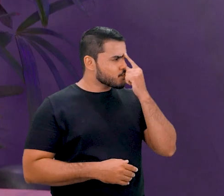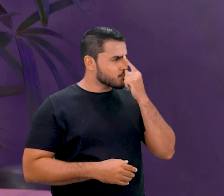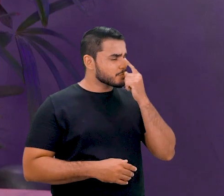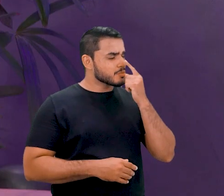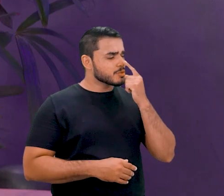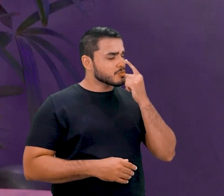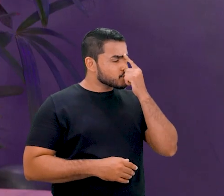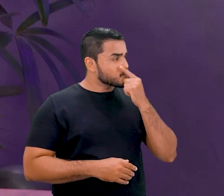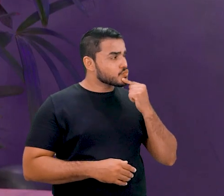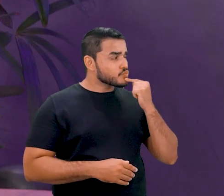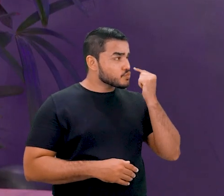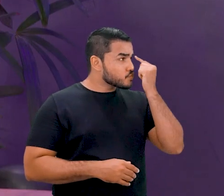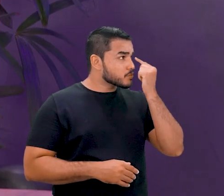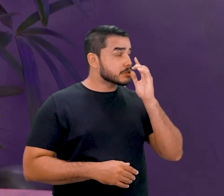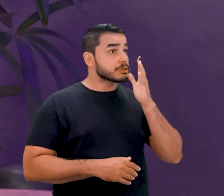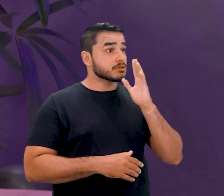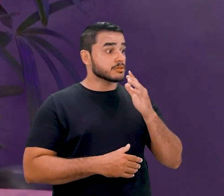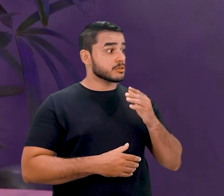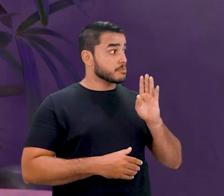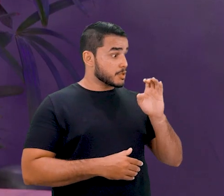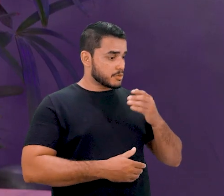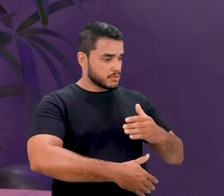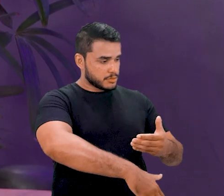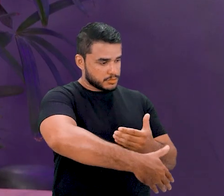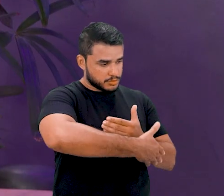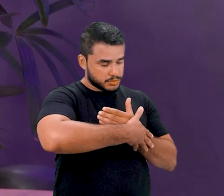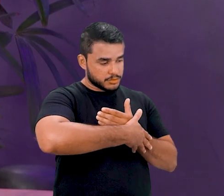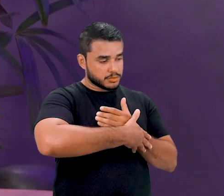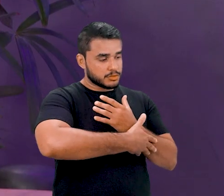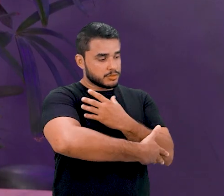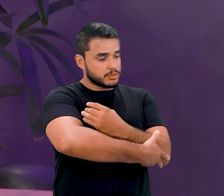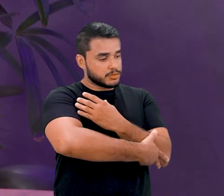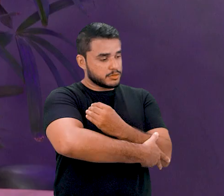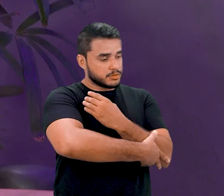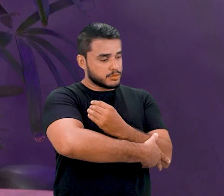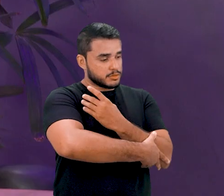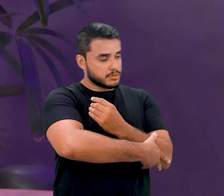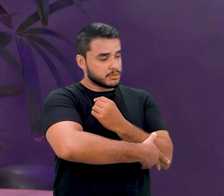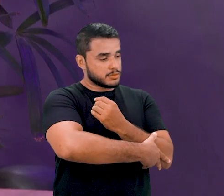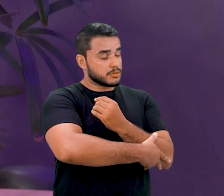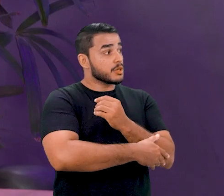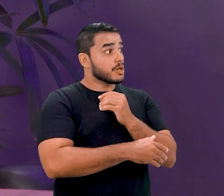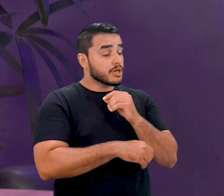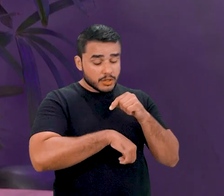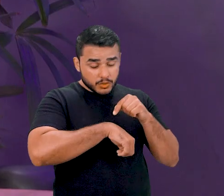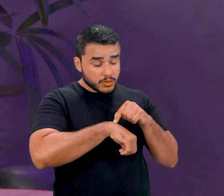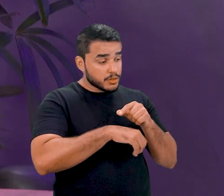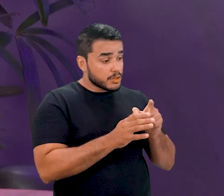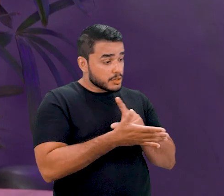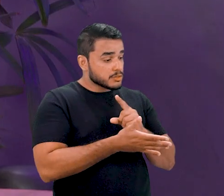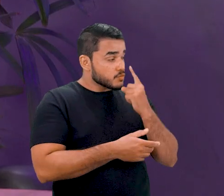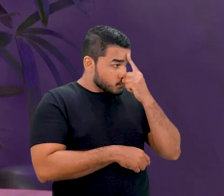É porque, assim que o bebê nasce, o ideal é que ele faça a primeira mamada antes da primeira hora. Né? E aí,